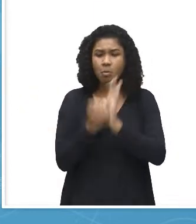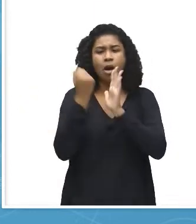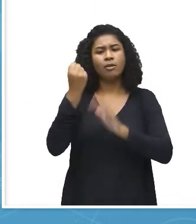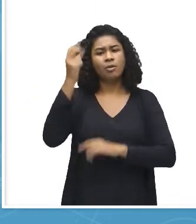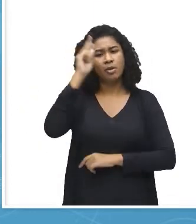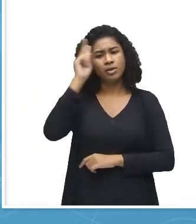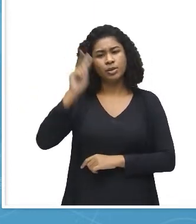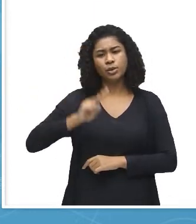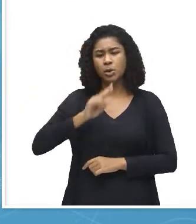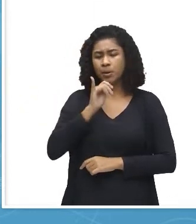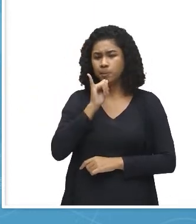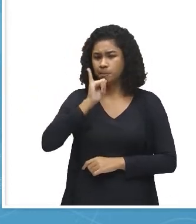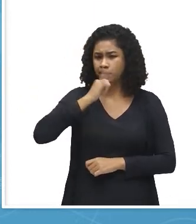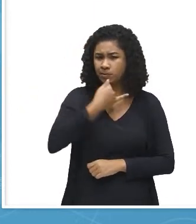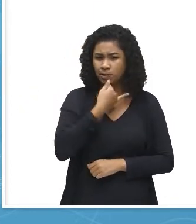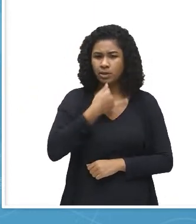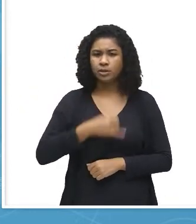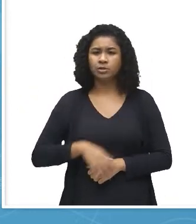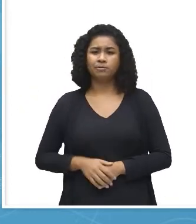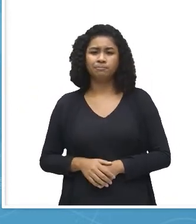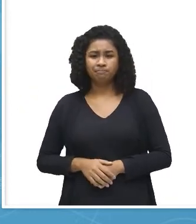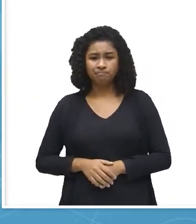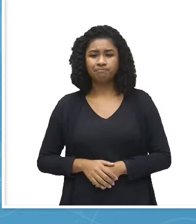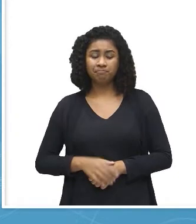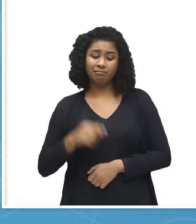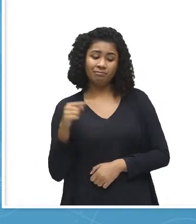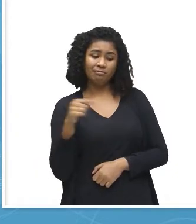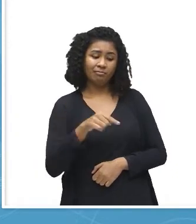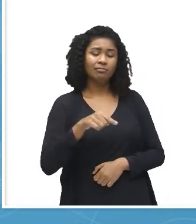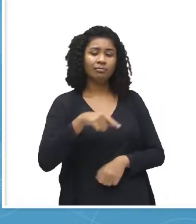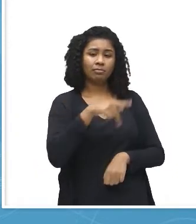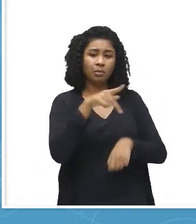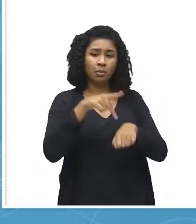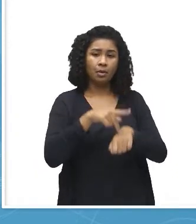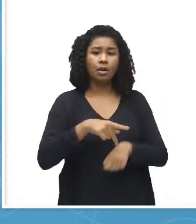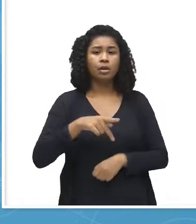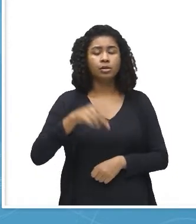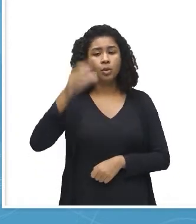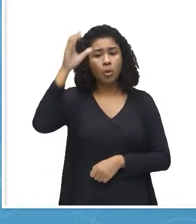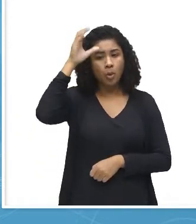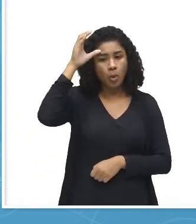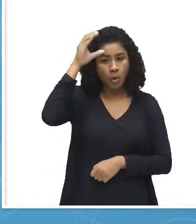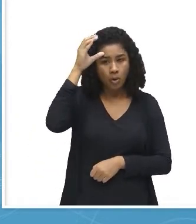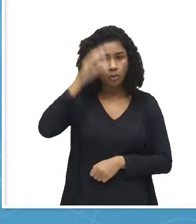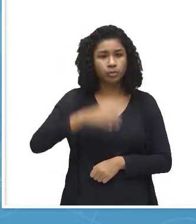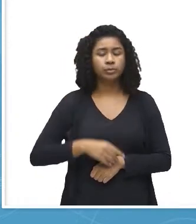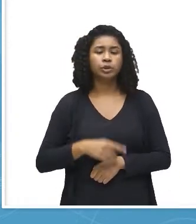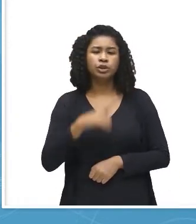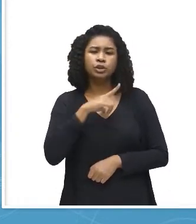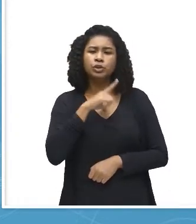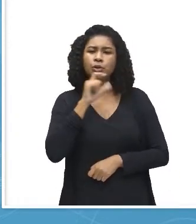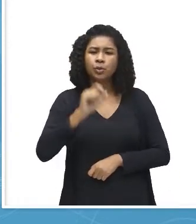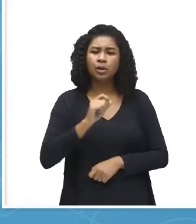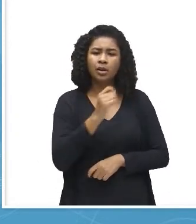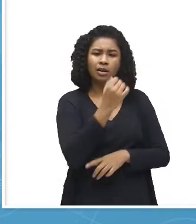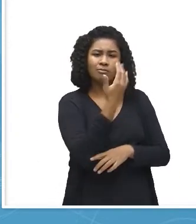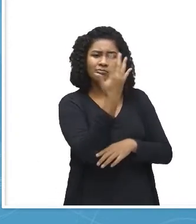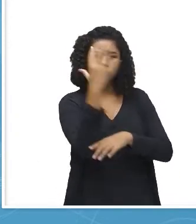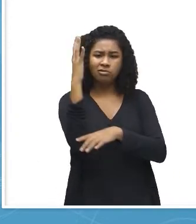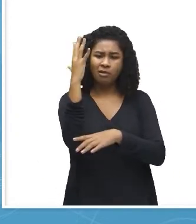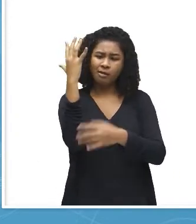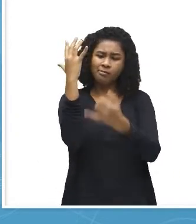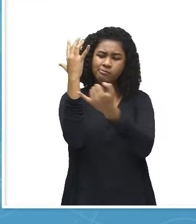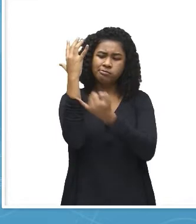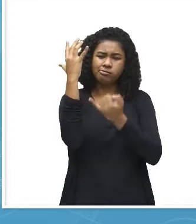riqueza incalculável em borracha e marfim. Borracha, a gente sabe que durante